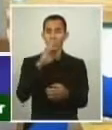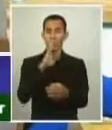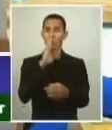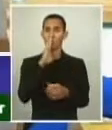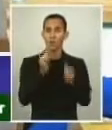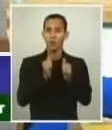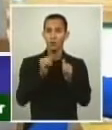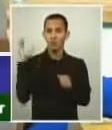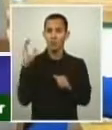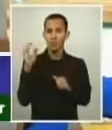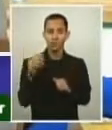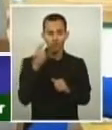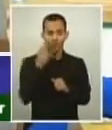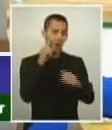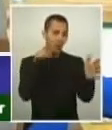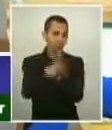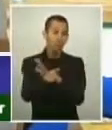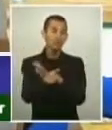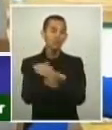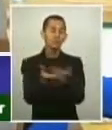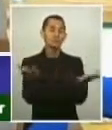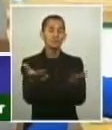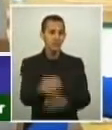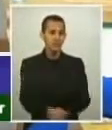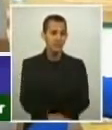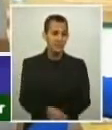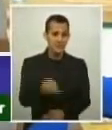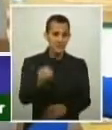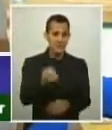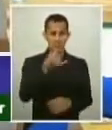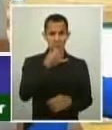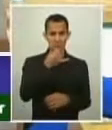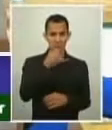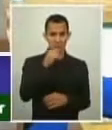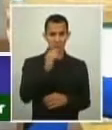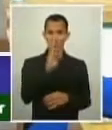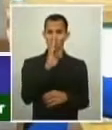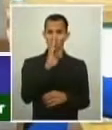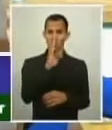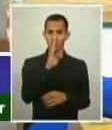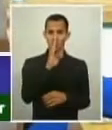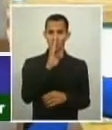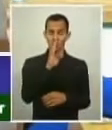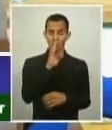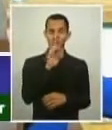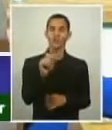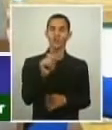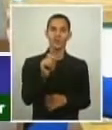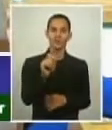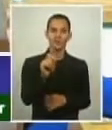tem então eu tô fazendo uma pergunta aqui se alguém tá em satisfeito se calor vale